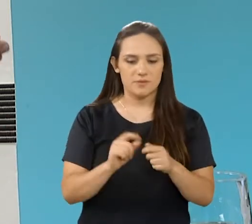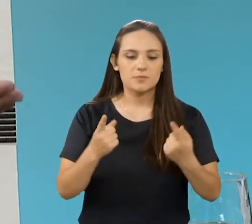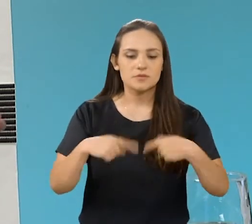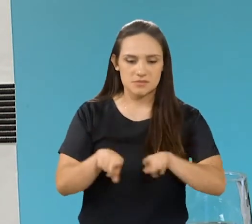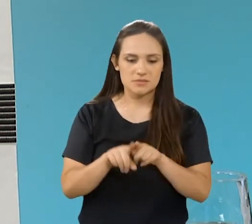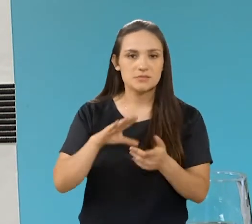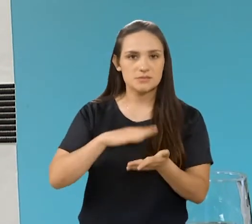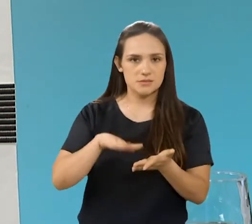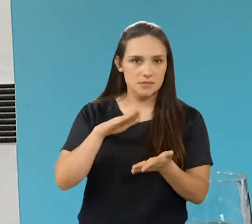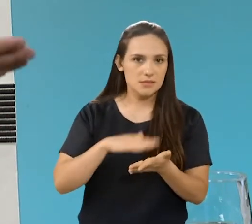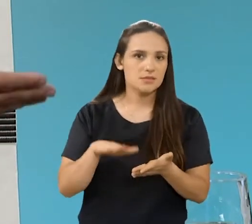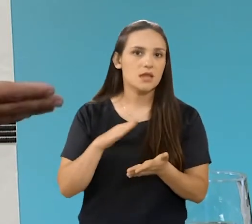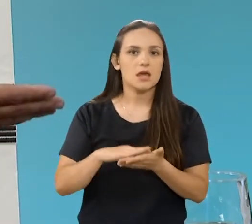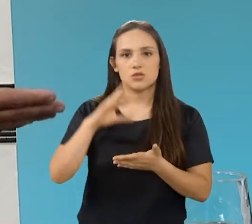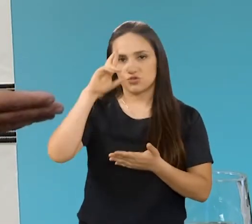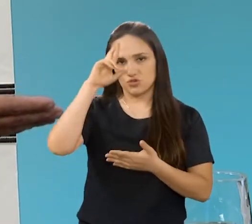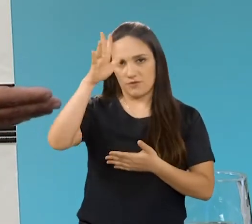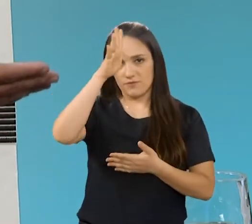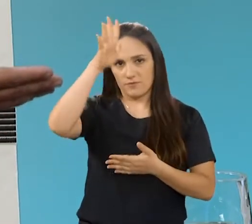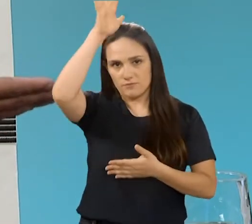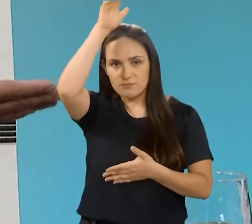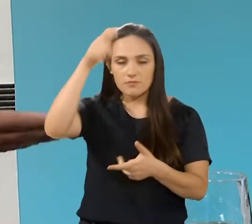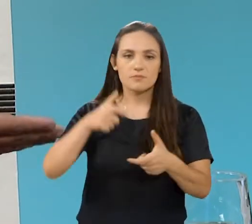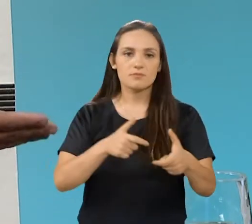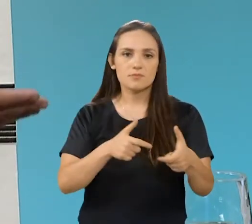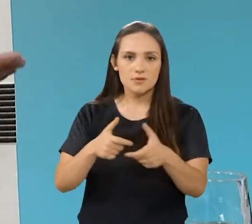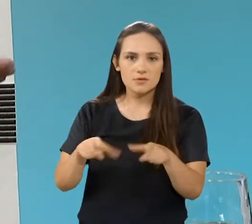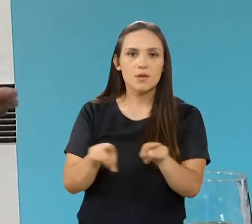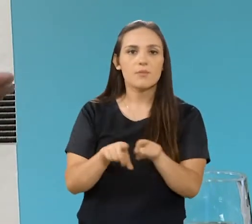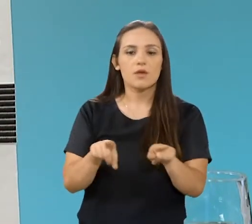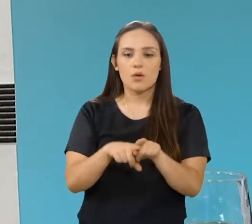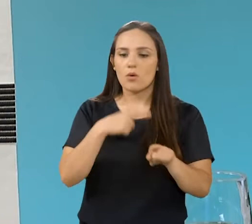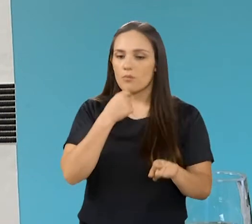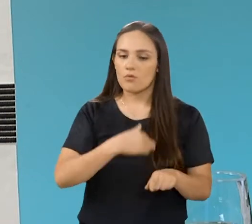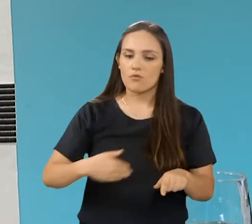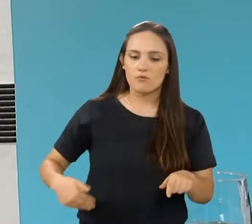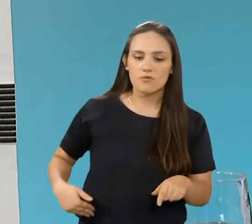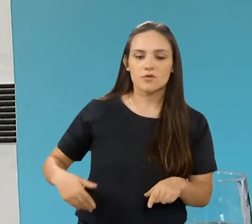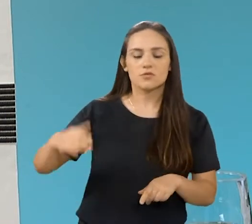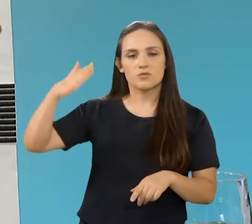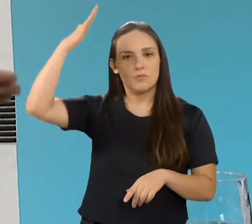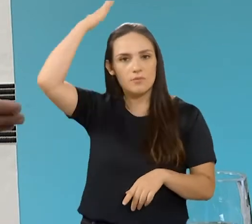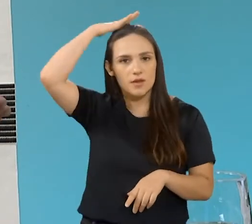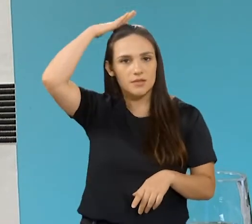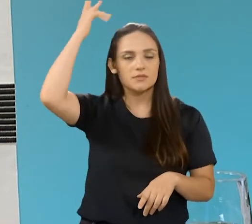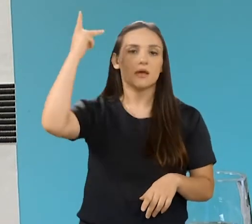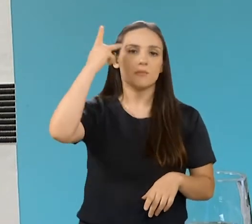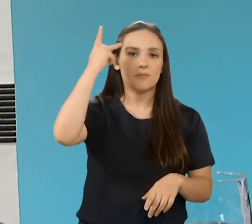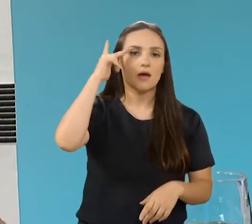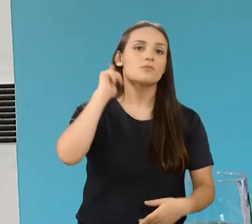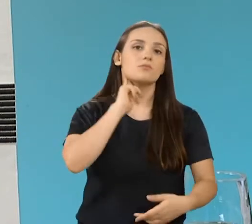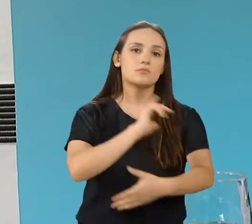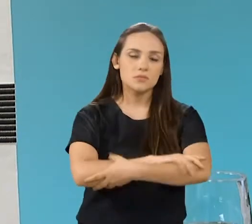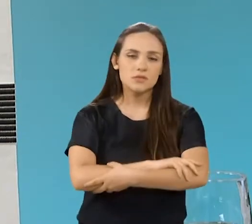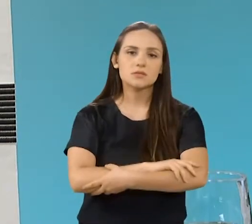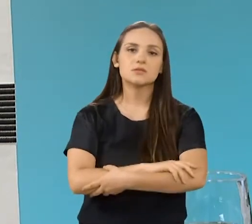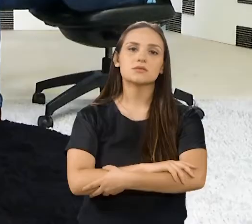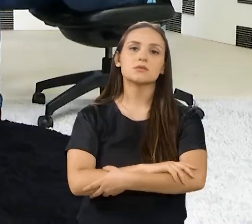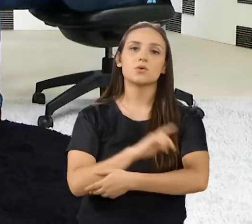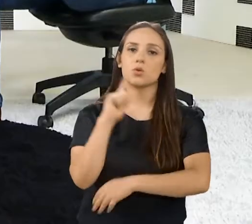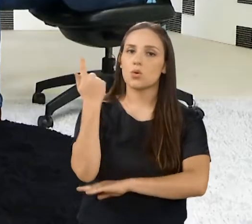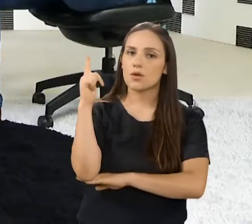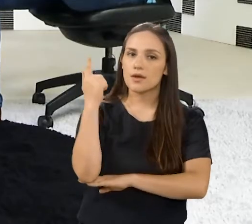secretários, comandantes de bombeiros, dos governadores do Paraná, principalmente São Paulo, Minas, Goiás, do Distrito Federal. Então nós temos hoje